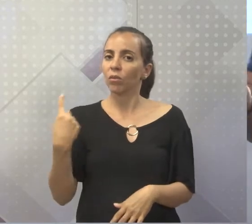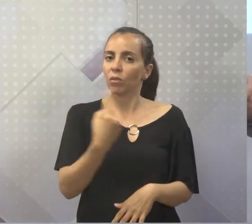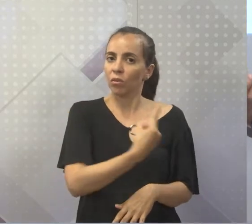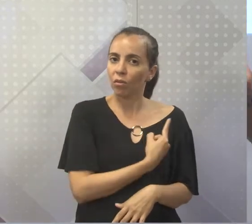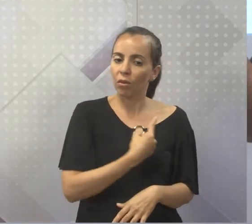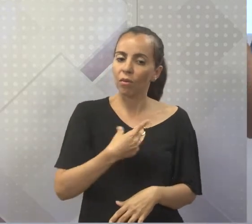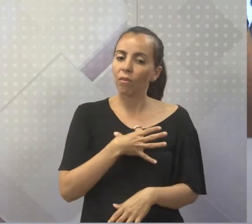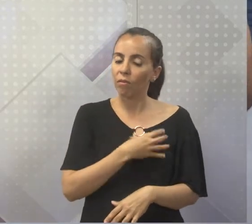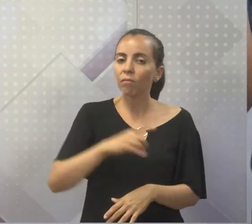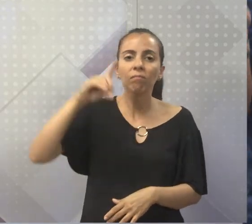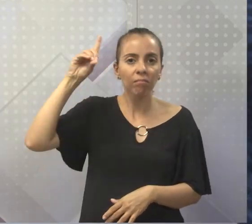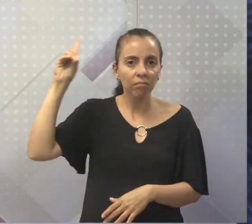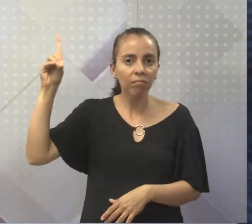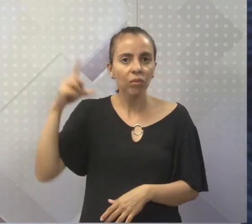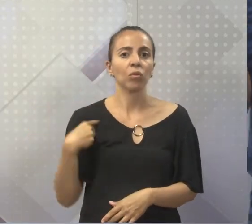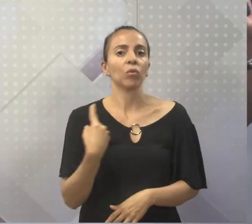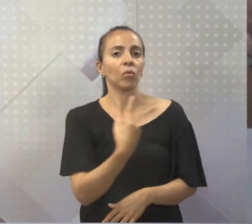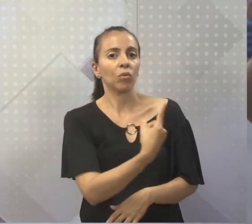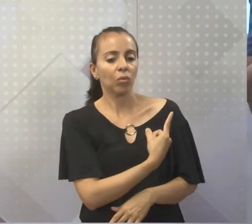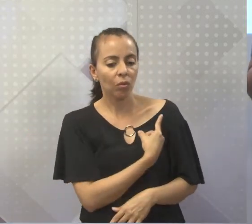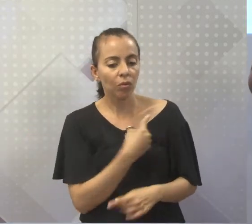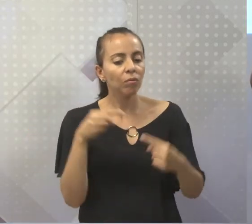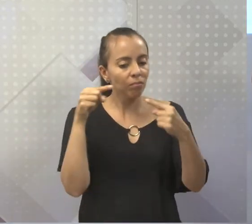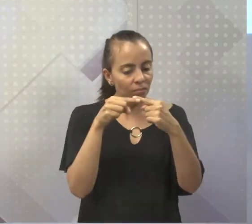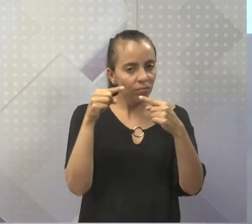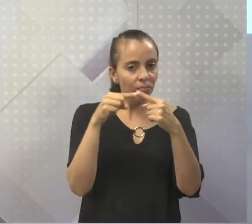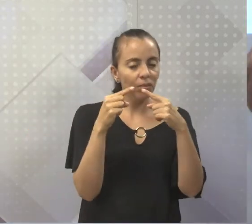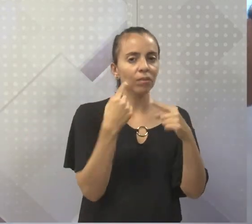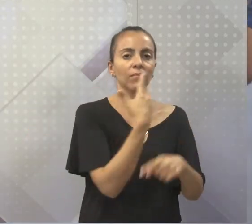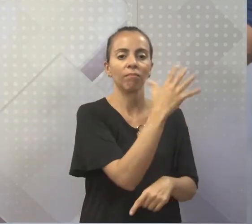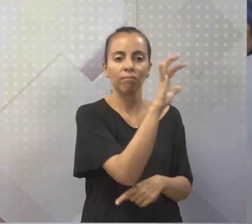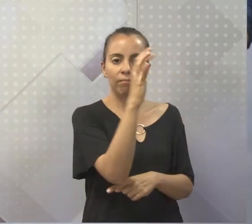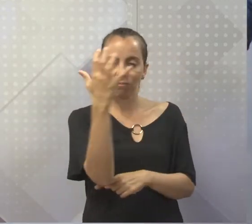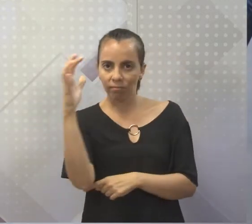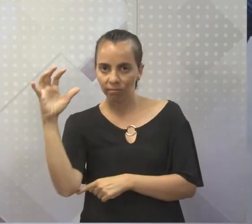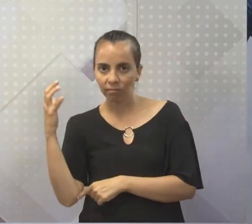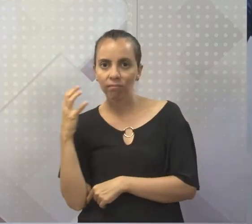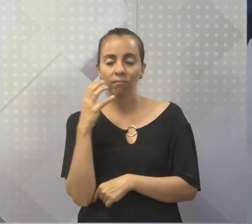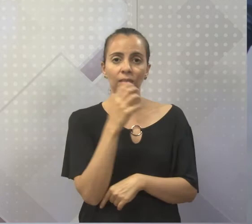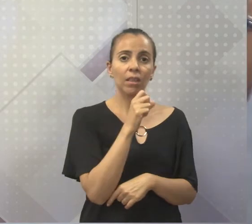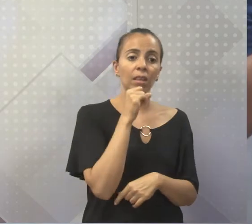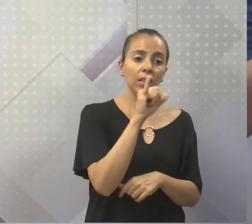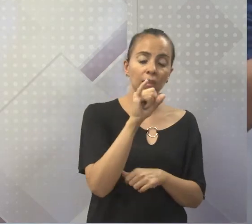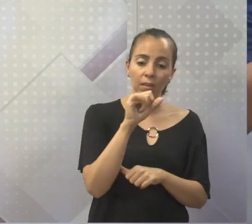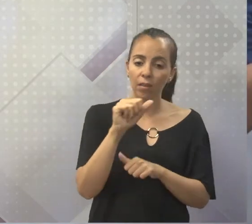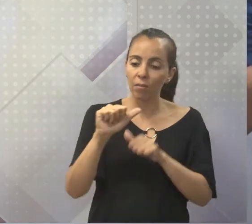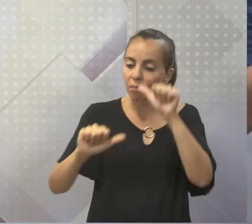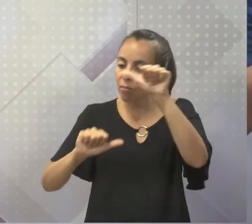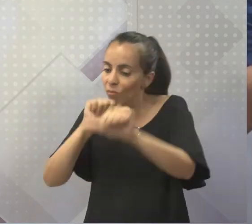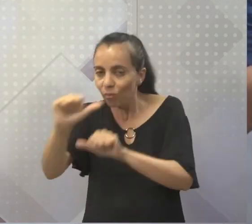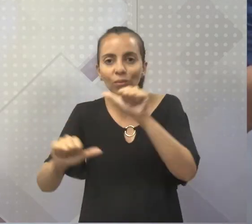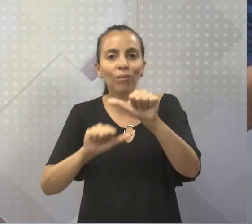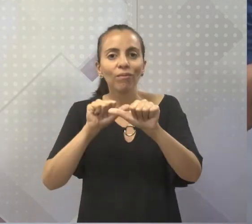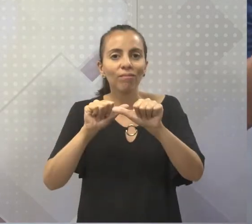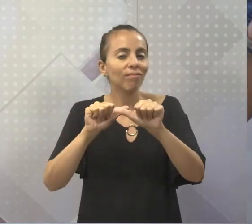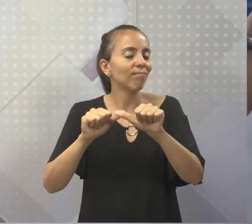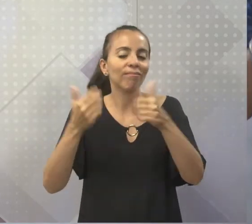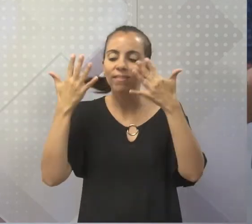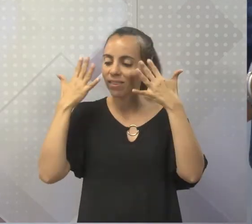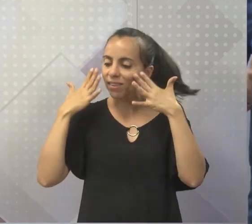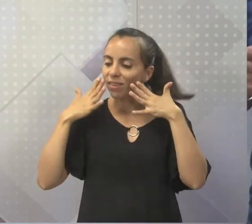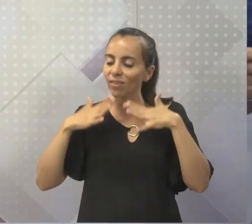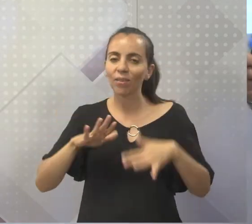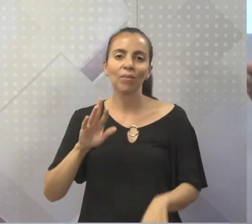tu também não é somos parte da natureza aí a partir do momento que eu modifica que ele vai ser natureza o